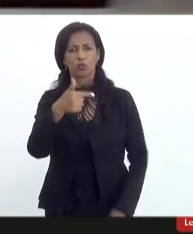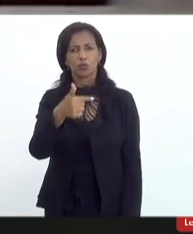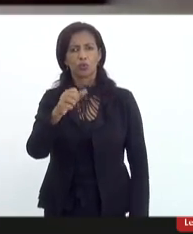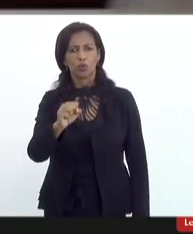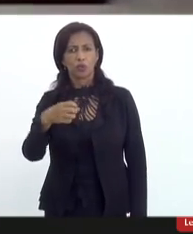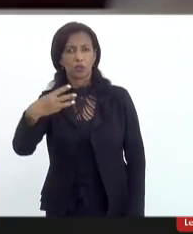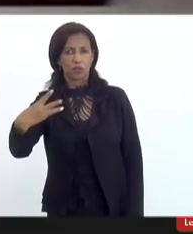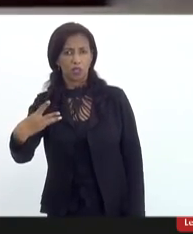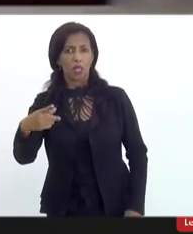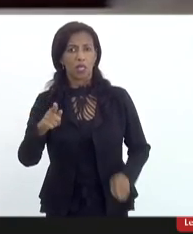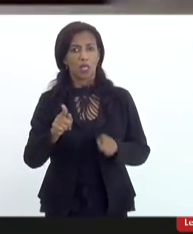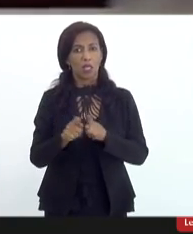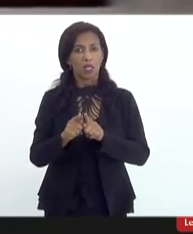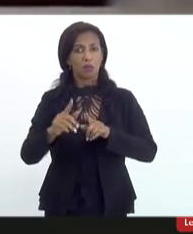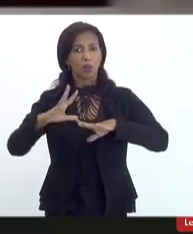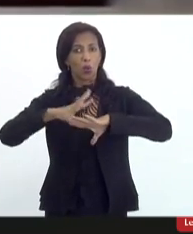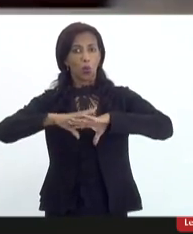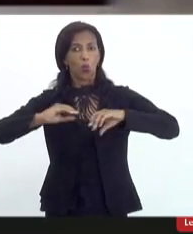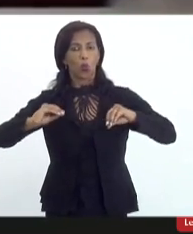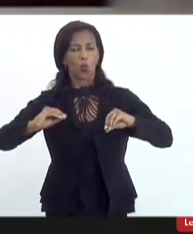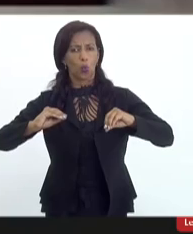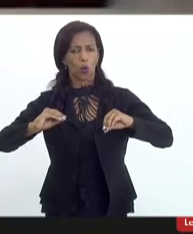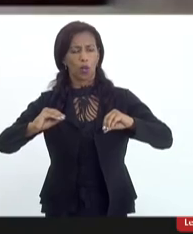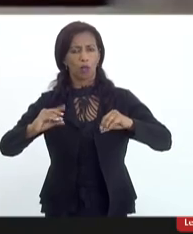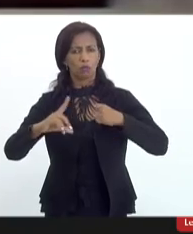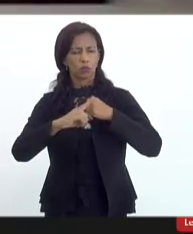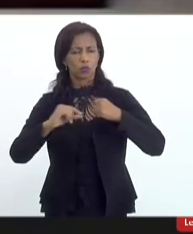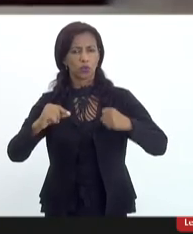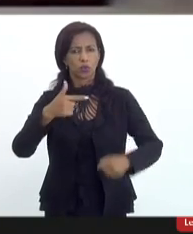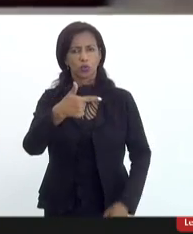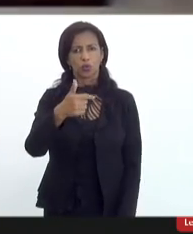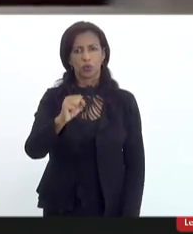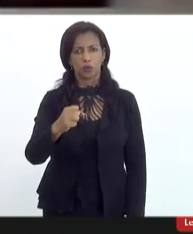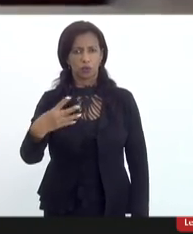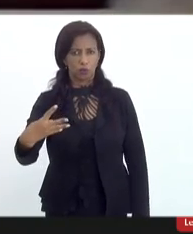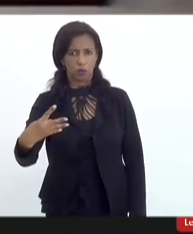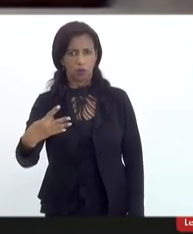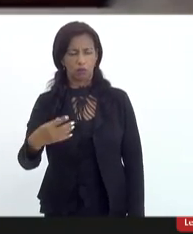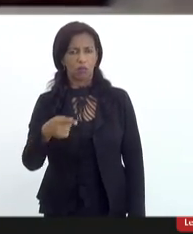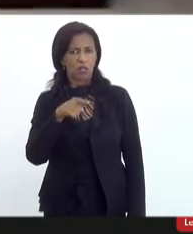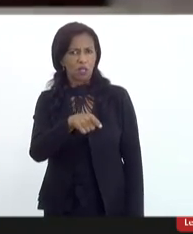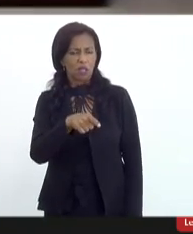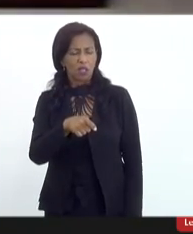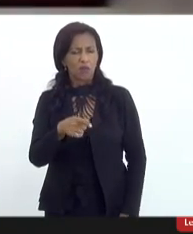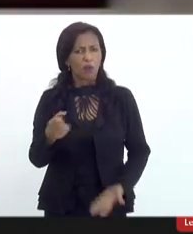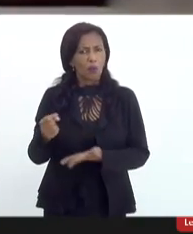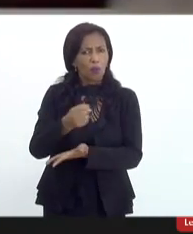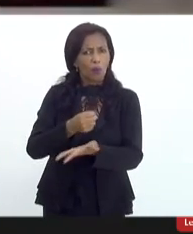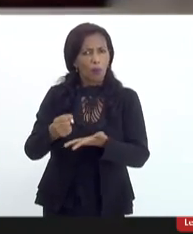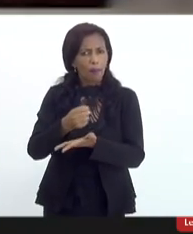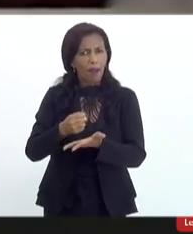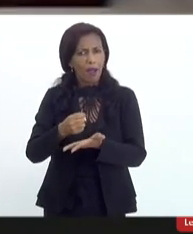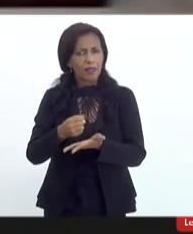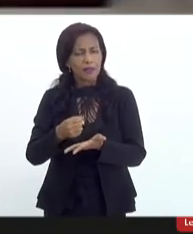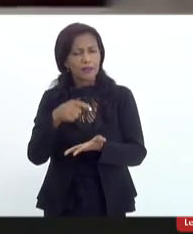de curandeirismo, conforme no artigo 284. E foi com base nesses